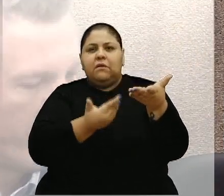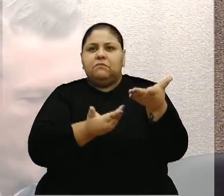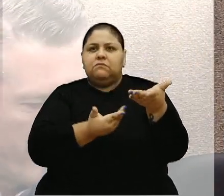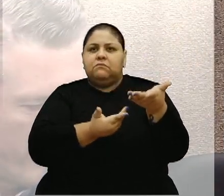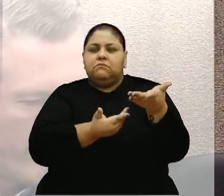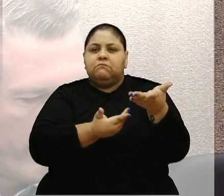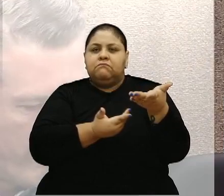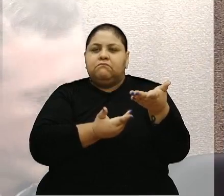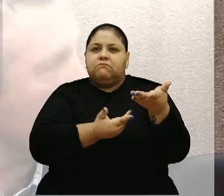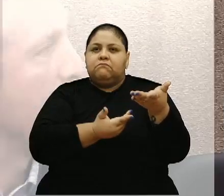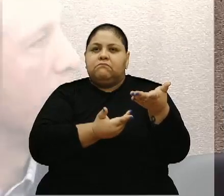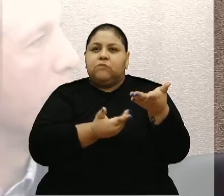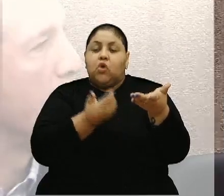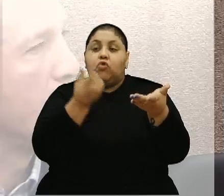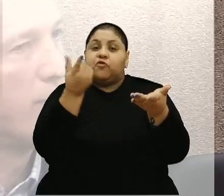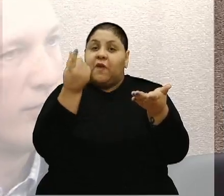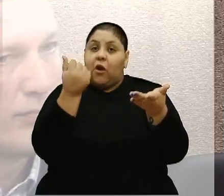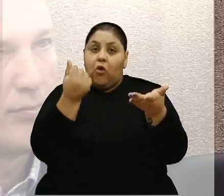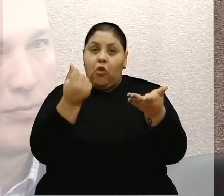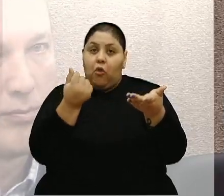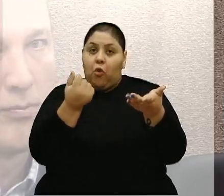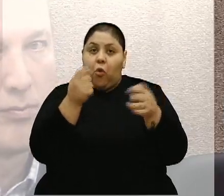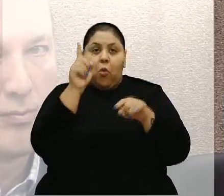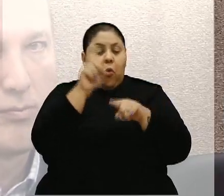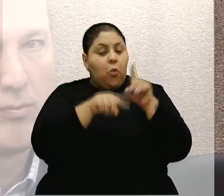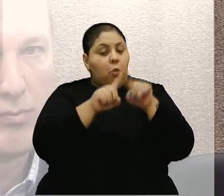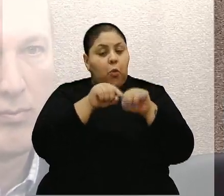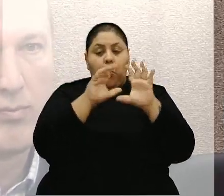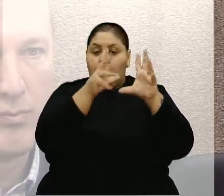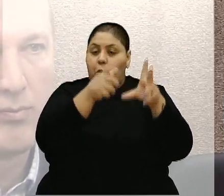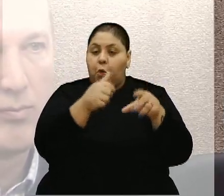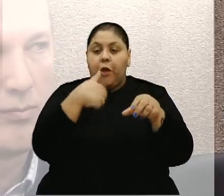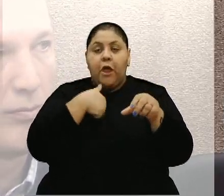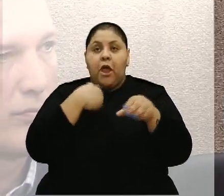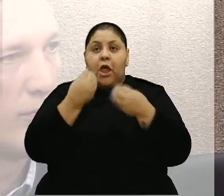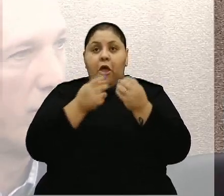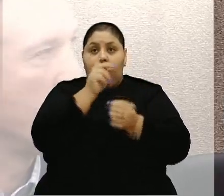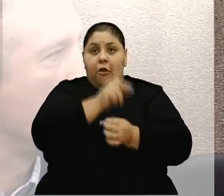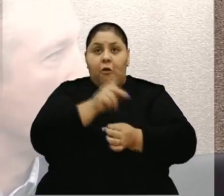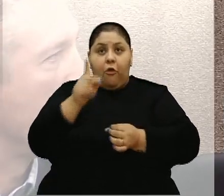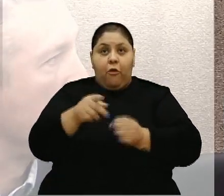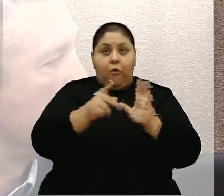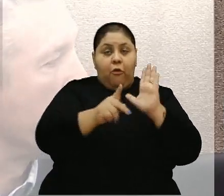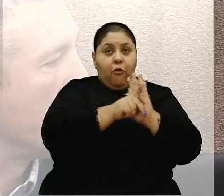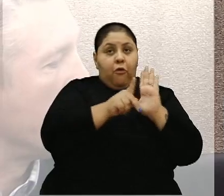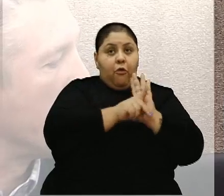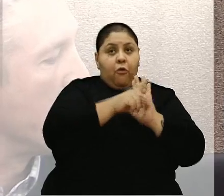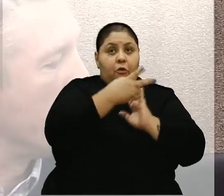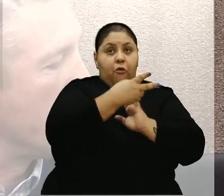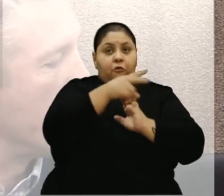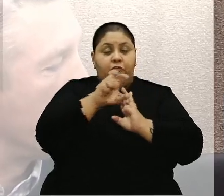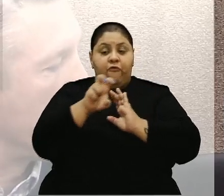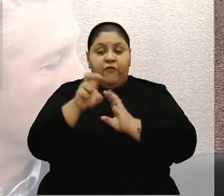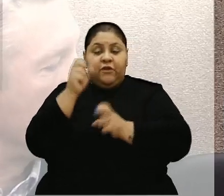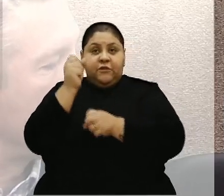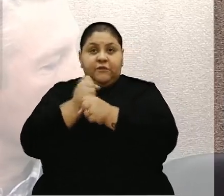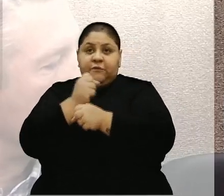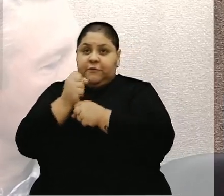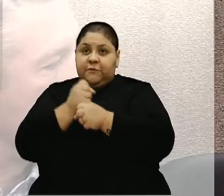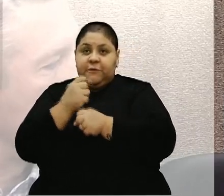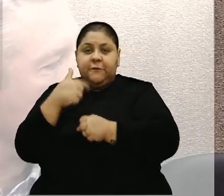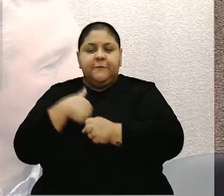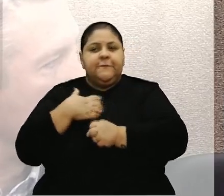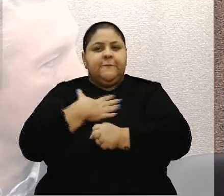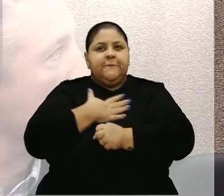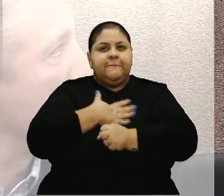então com os valores, né, com os equipamentos. Eu, como fui professor de projetos durante 25 anos, me